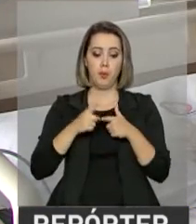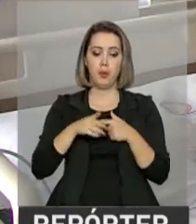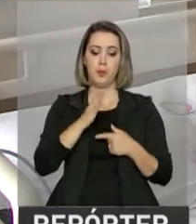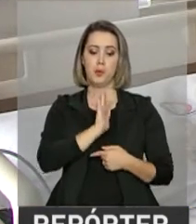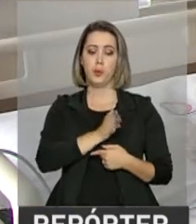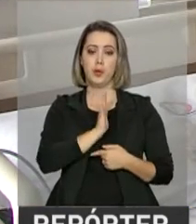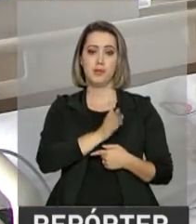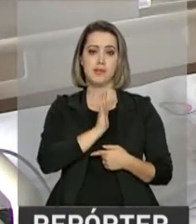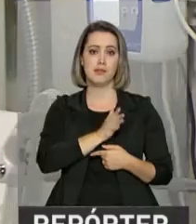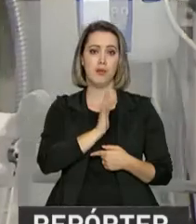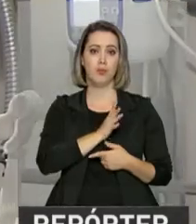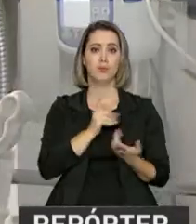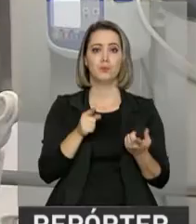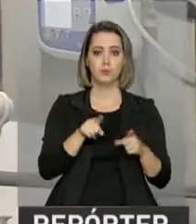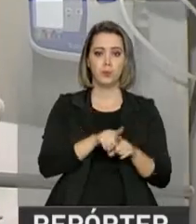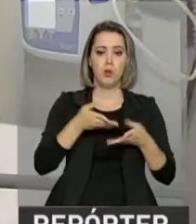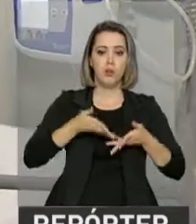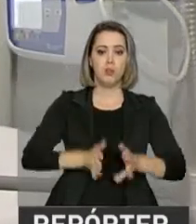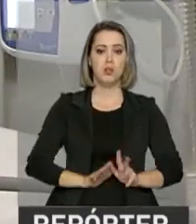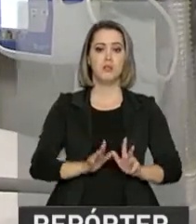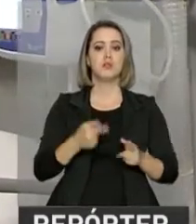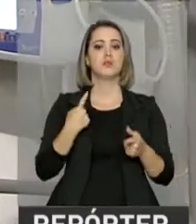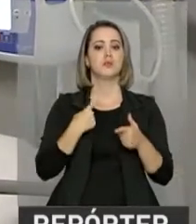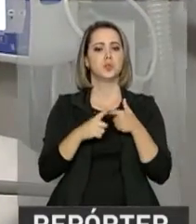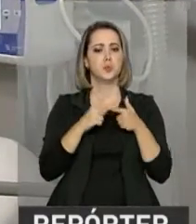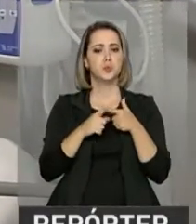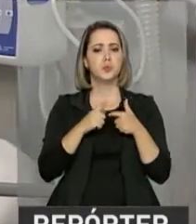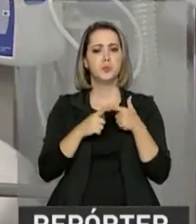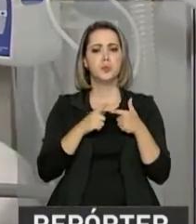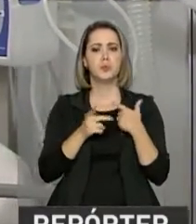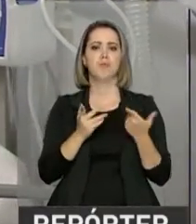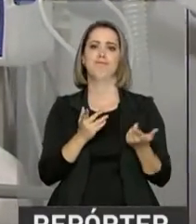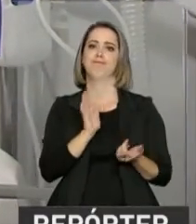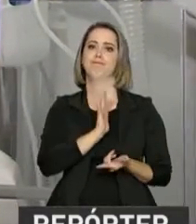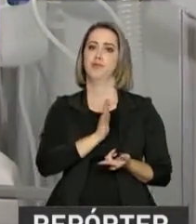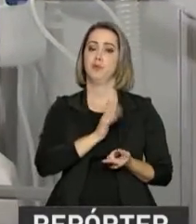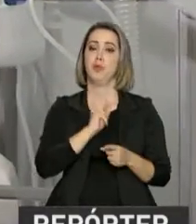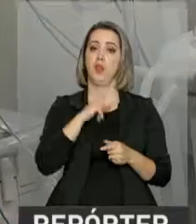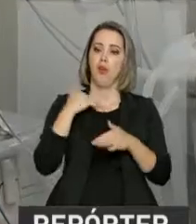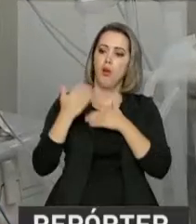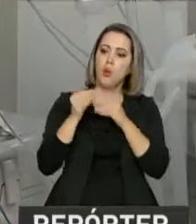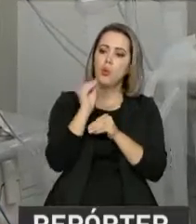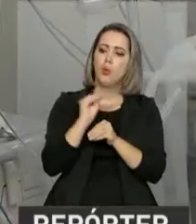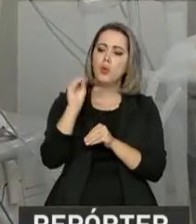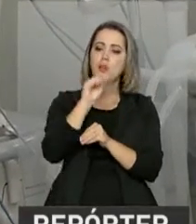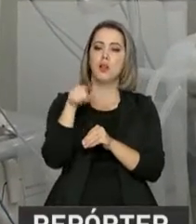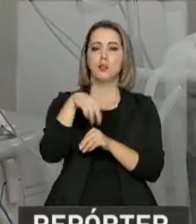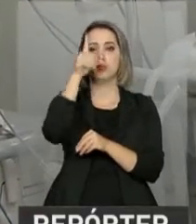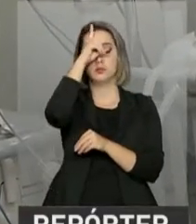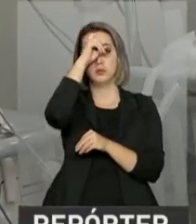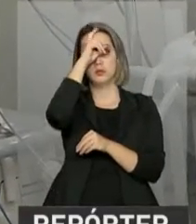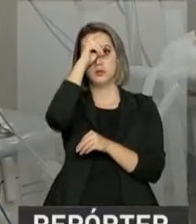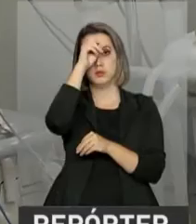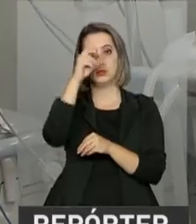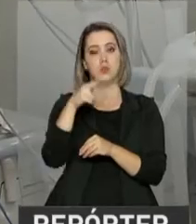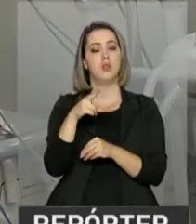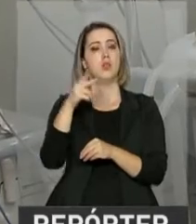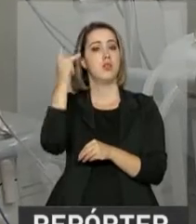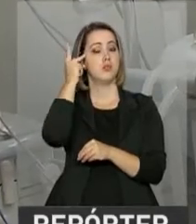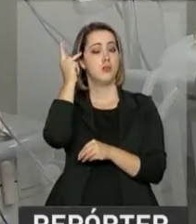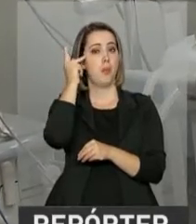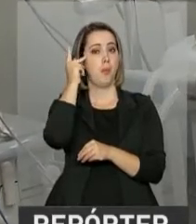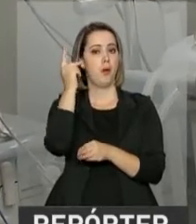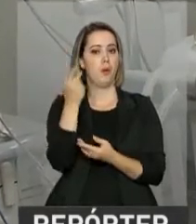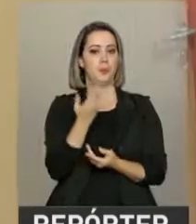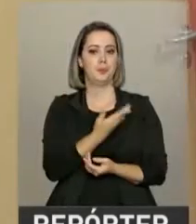congênitas, ou seja, nasceram com má formação no coração e passam por tratamento no Instituto do Coração da Universidade de São Paulo,